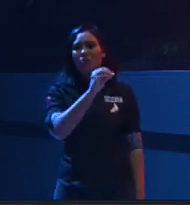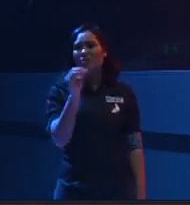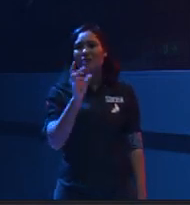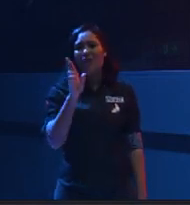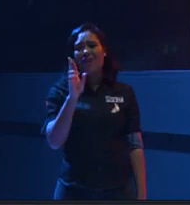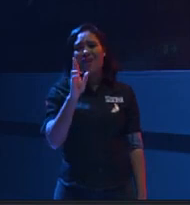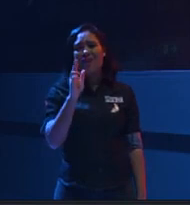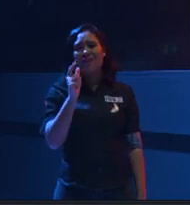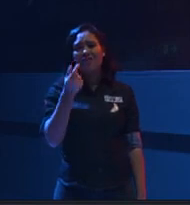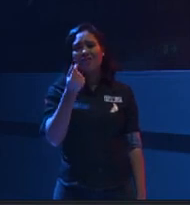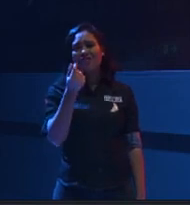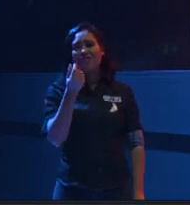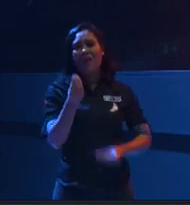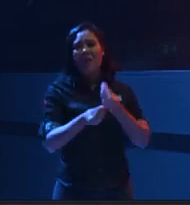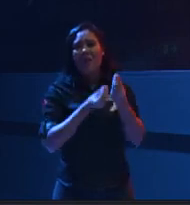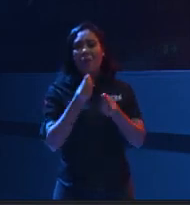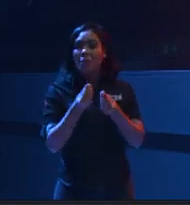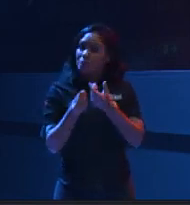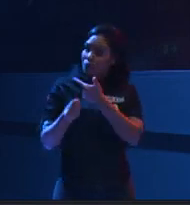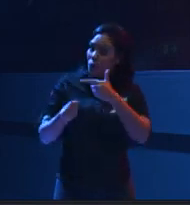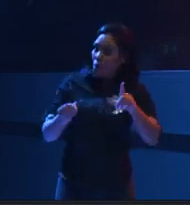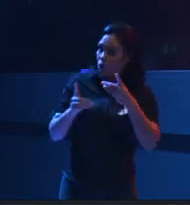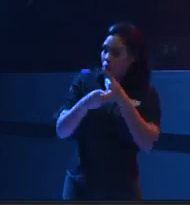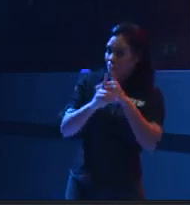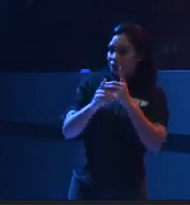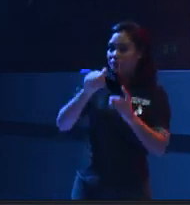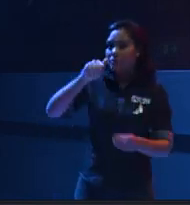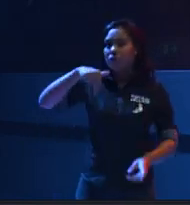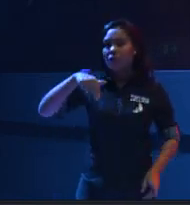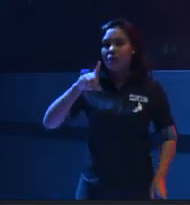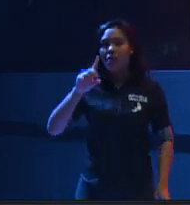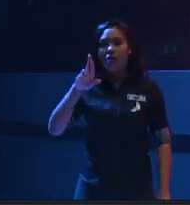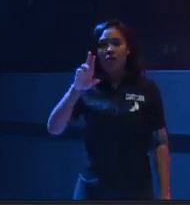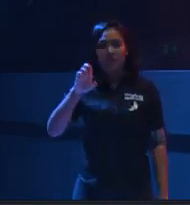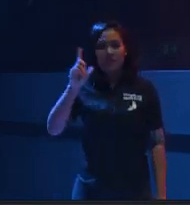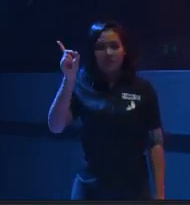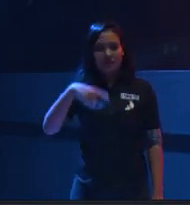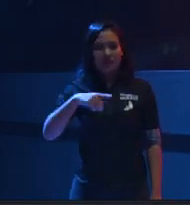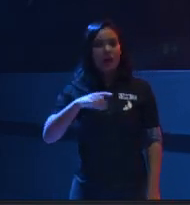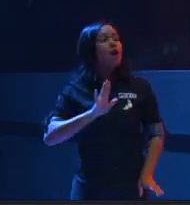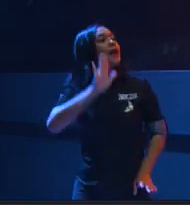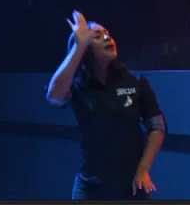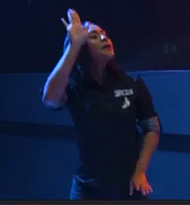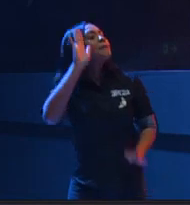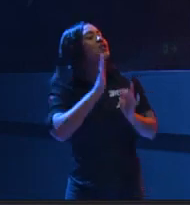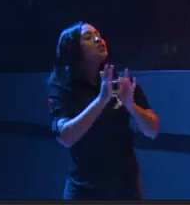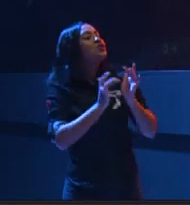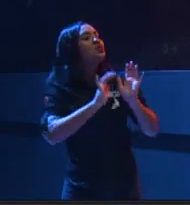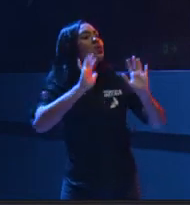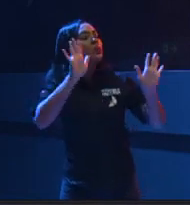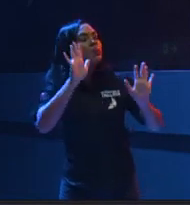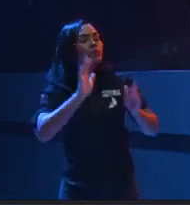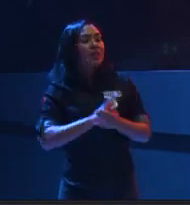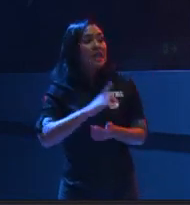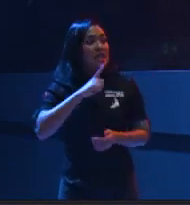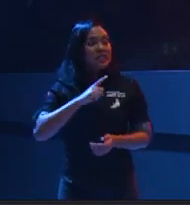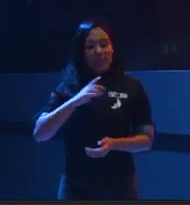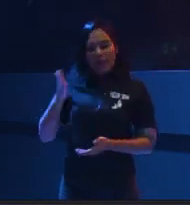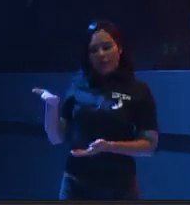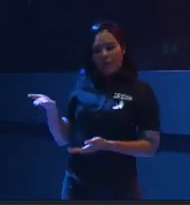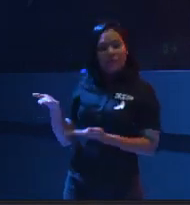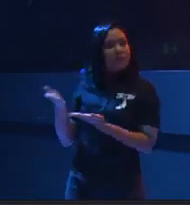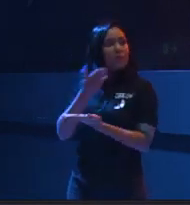outro discípulo André e limão de Simão Pedro tomou a palavra aqui está um rapaz